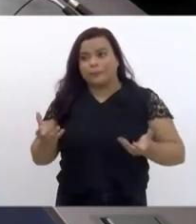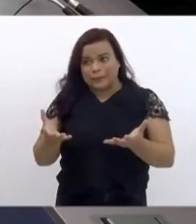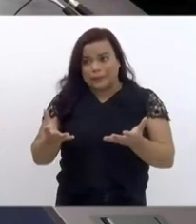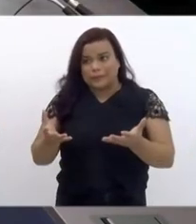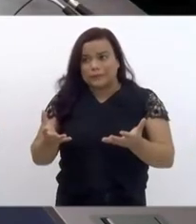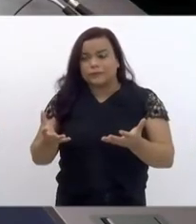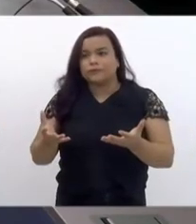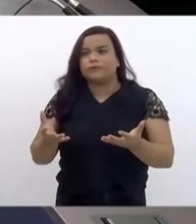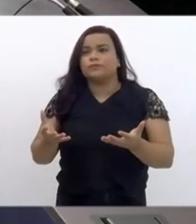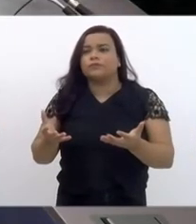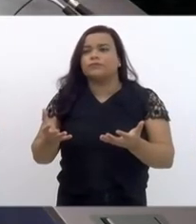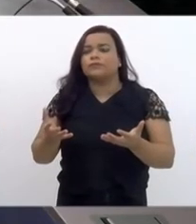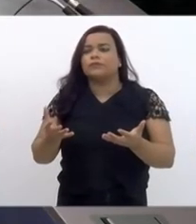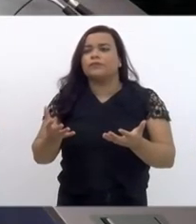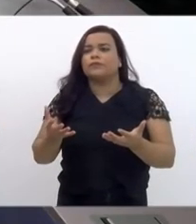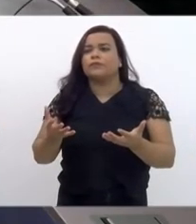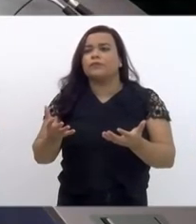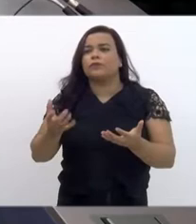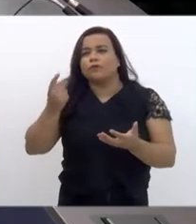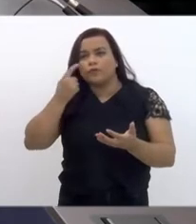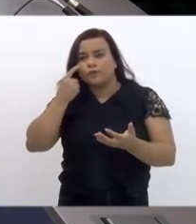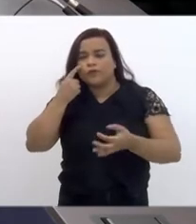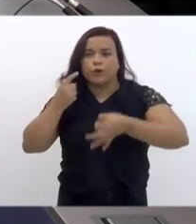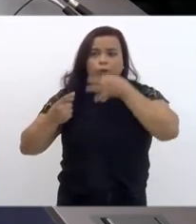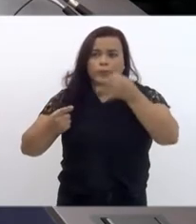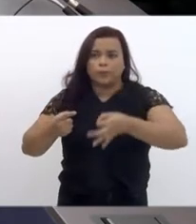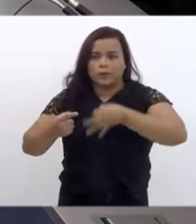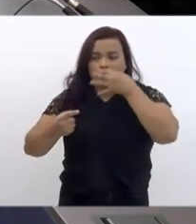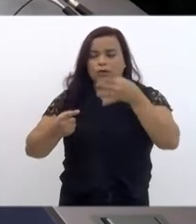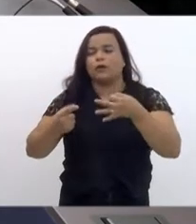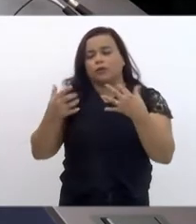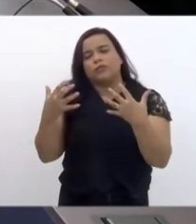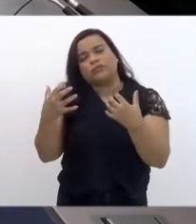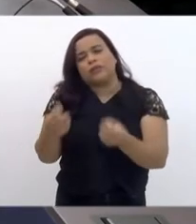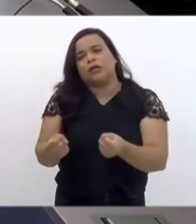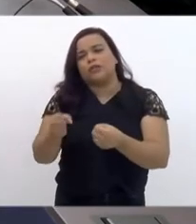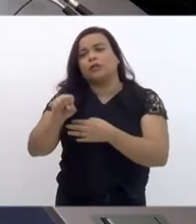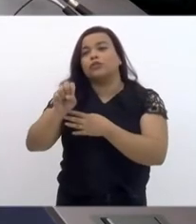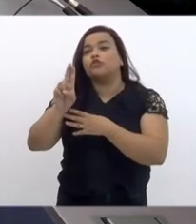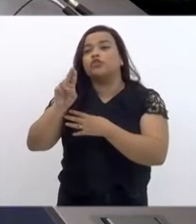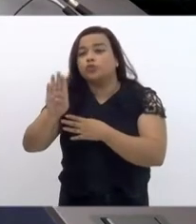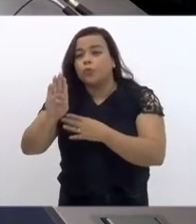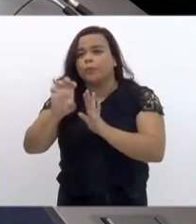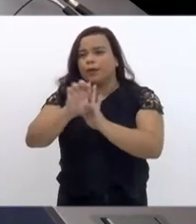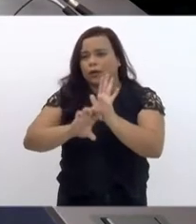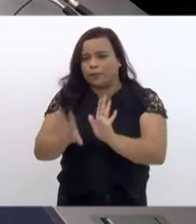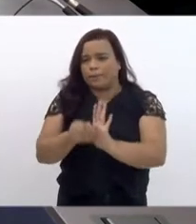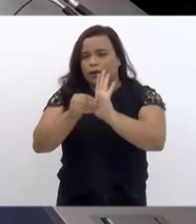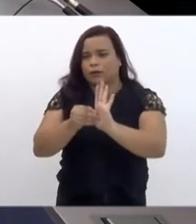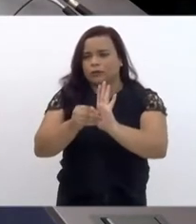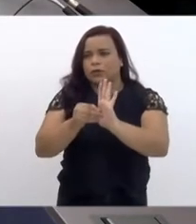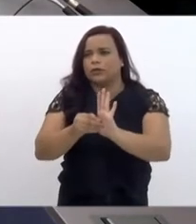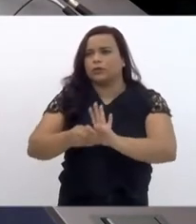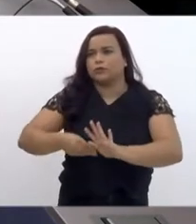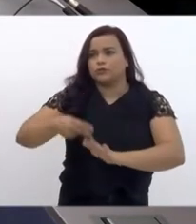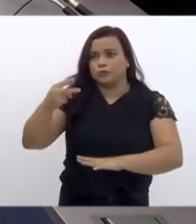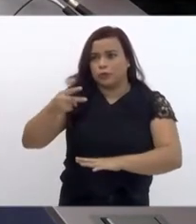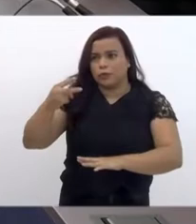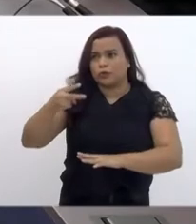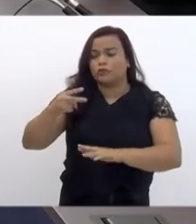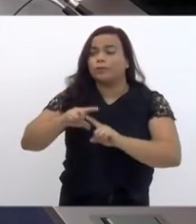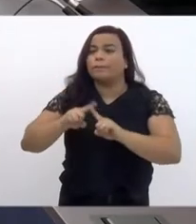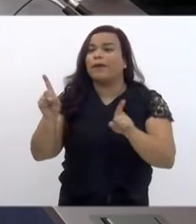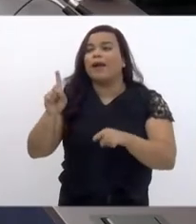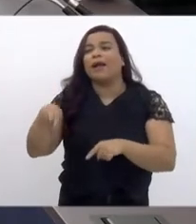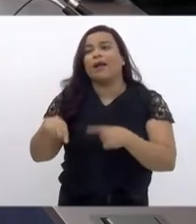A gente podia aprovar com favorável com submenda a emenda 2, se contrário, a emenda 1. É isso. Na verdade, presidente, se me permite,